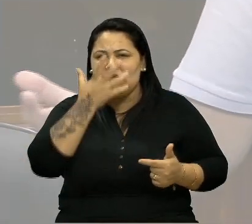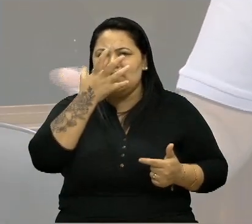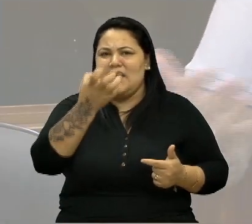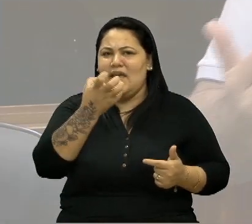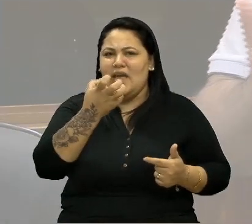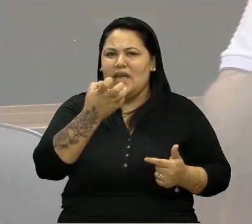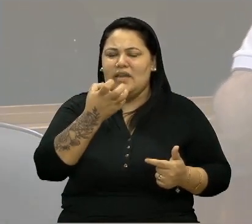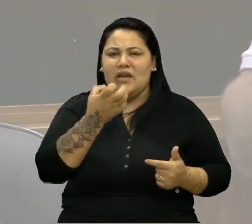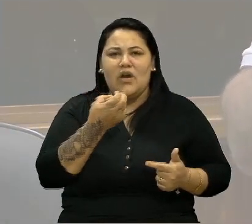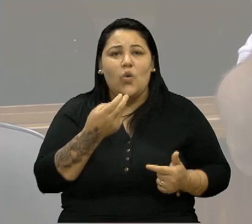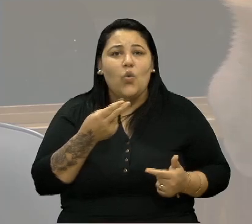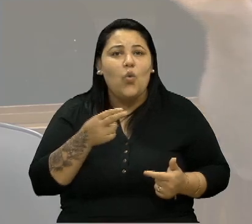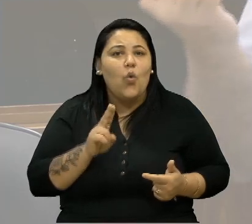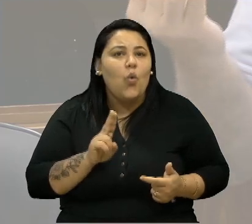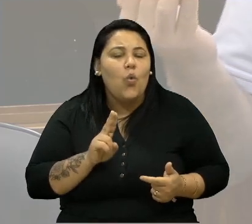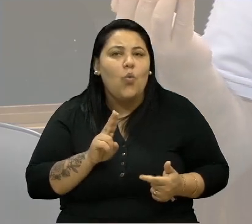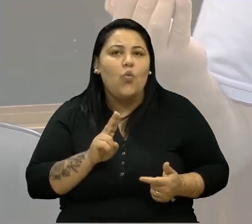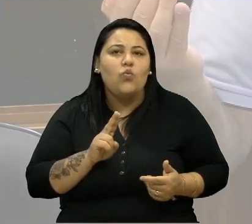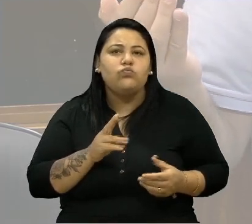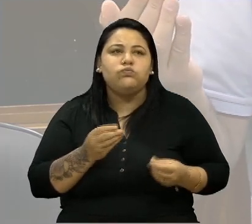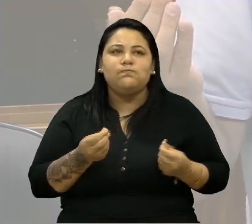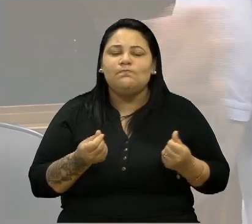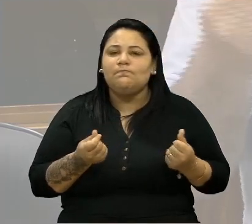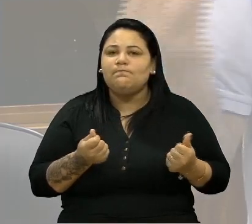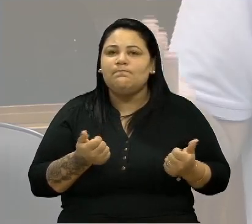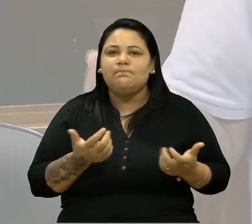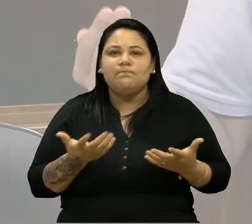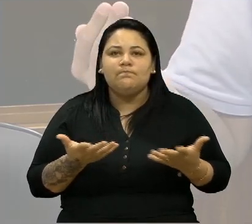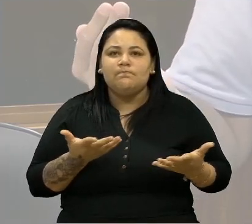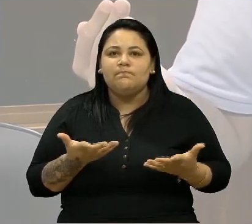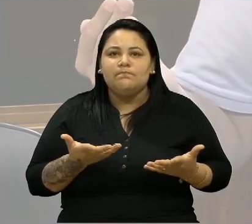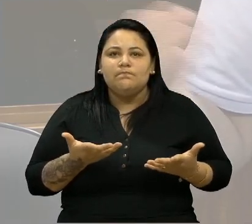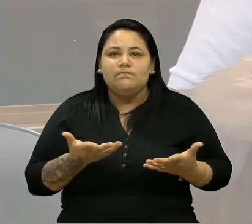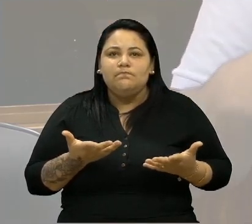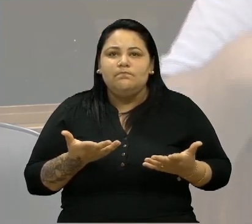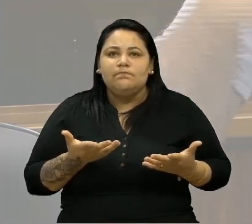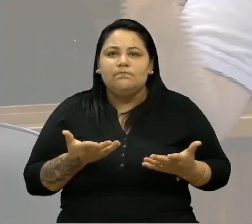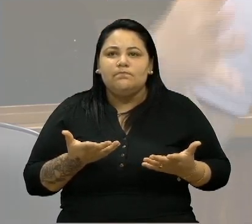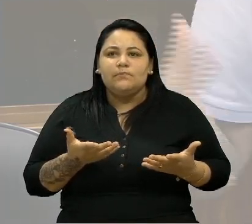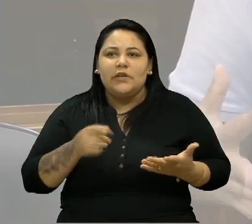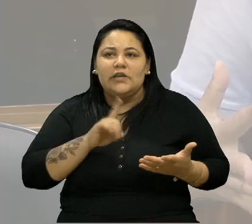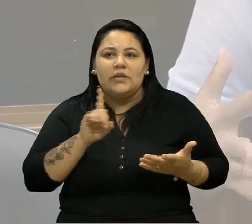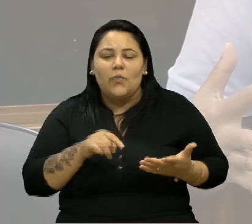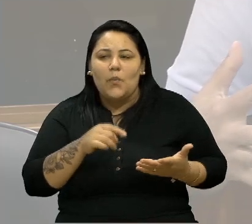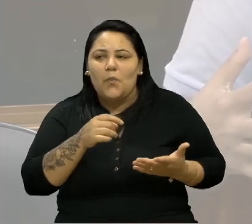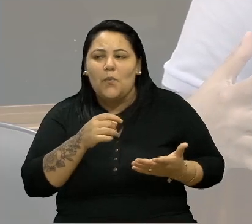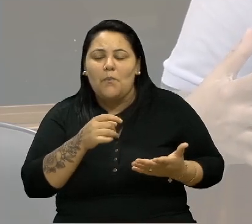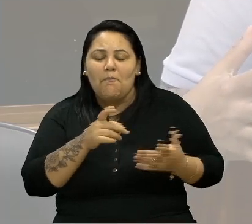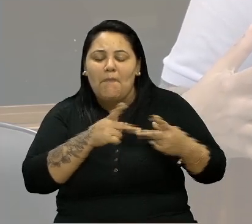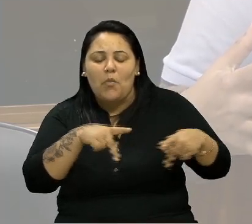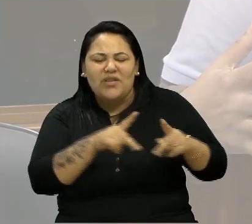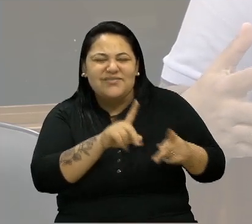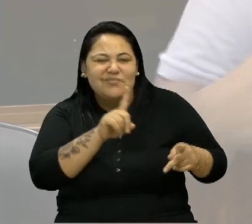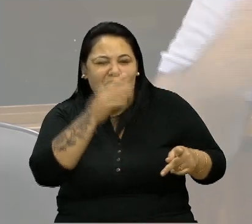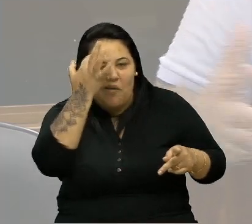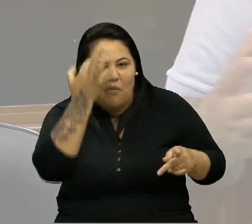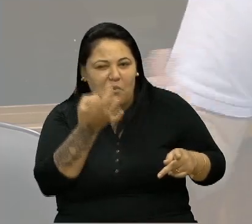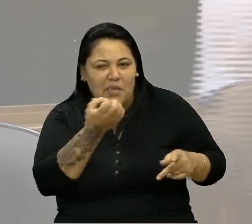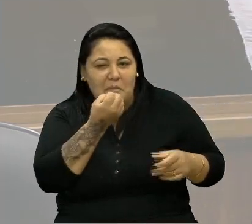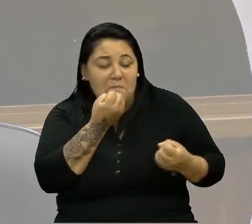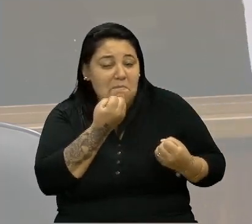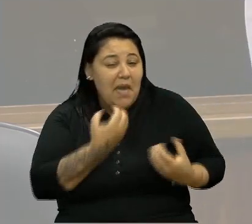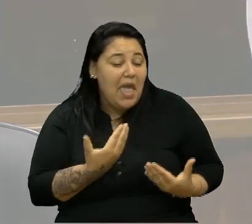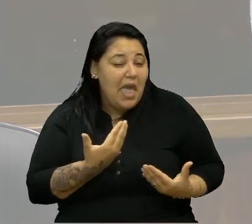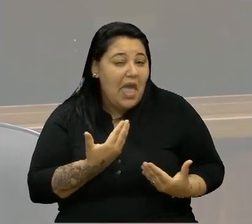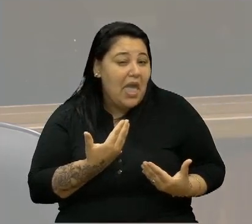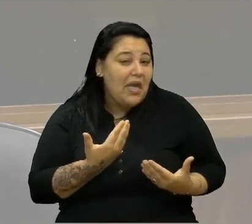séria, alguma decisão que eventualmente não seja bem entendida pela